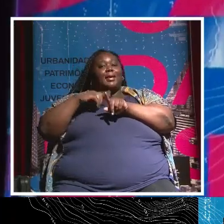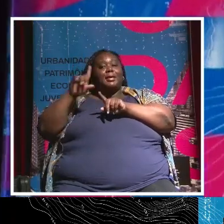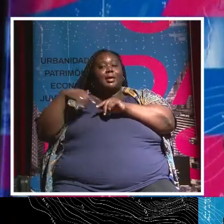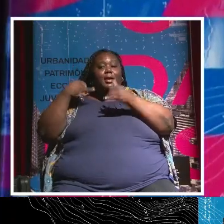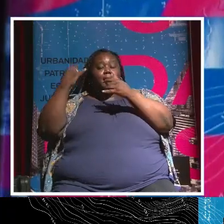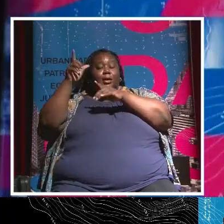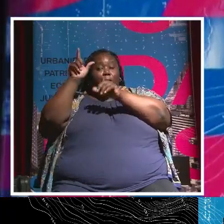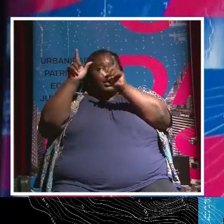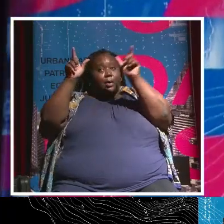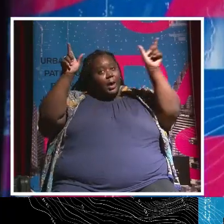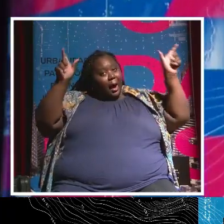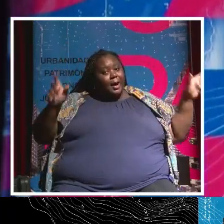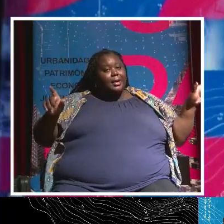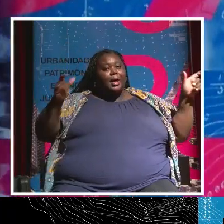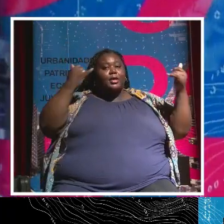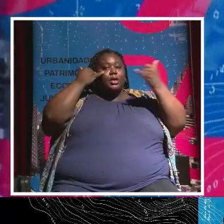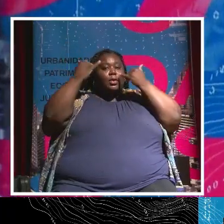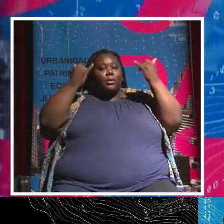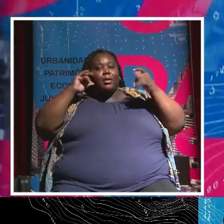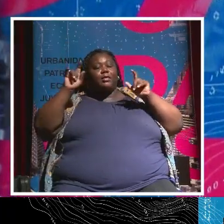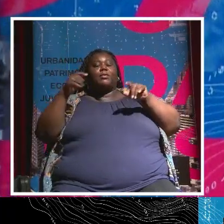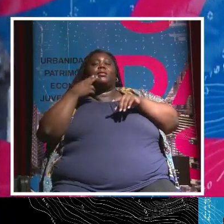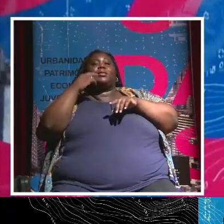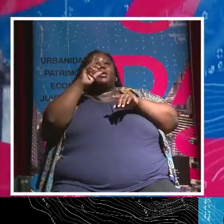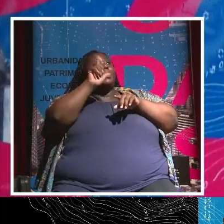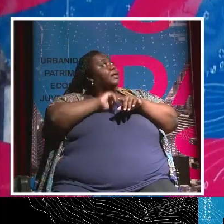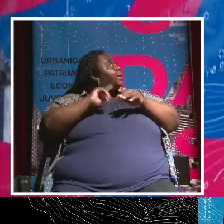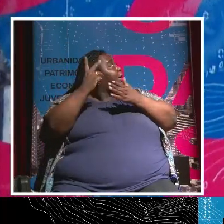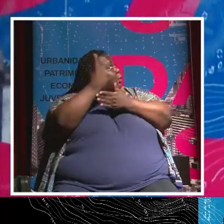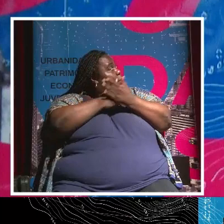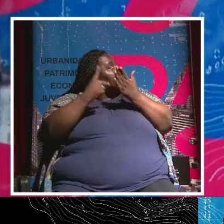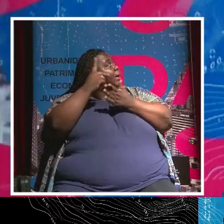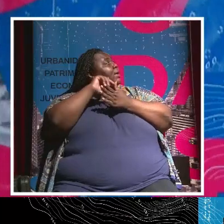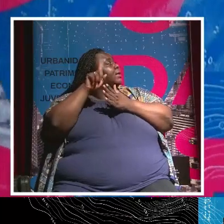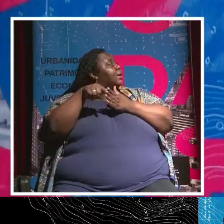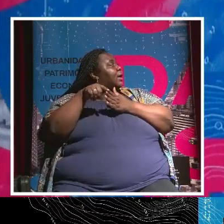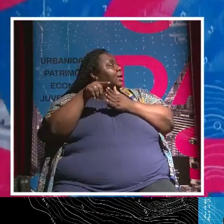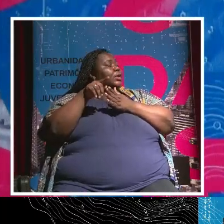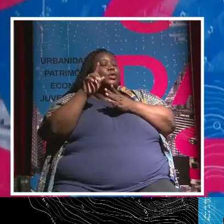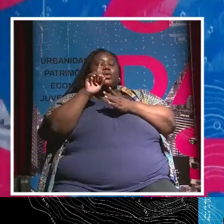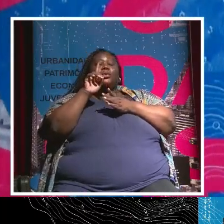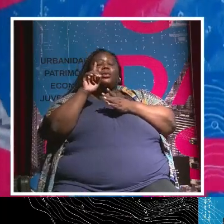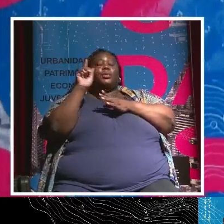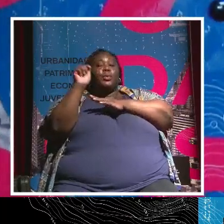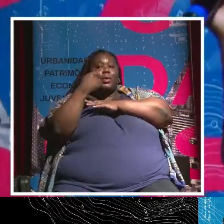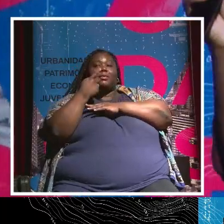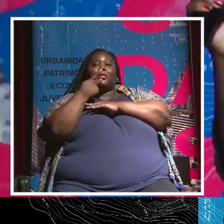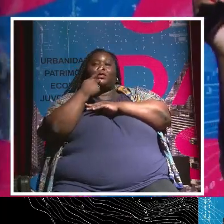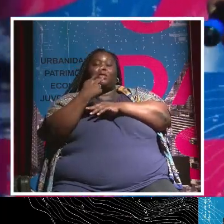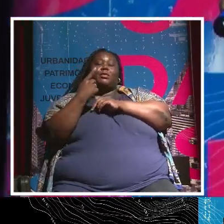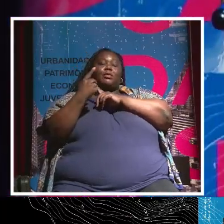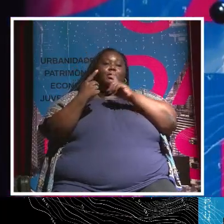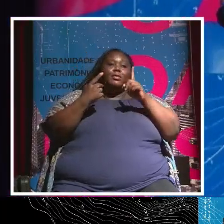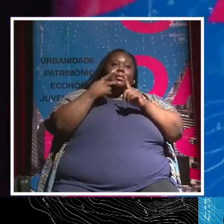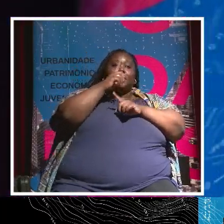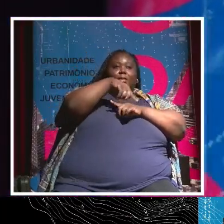na lateral direita, na lateral esquerda, que traz o logo do evento. E falando um pouquinho também fora do microfone, né,